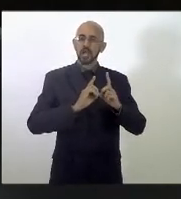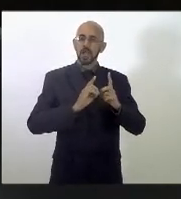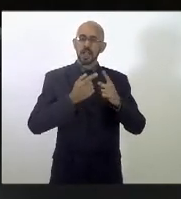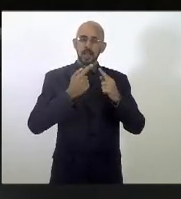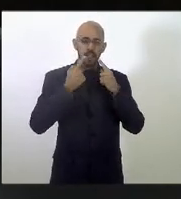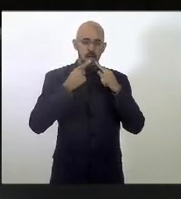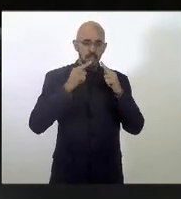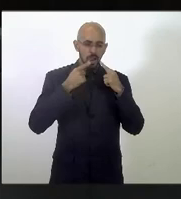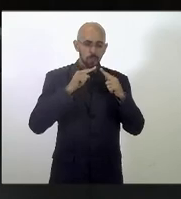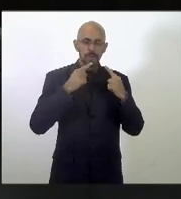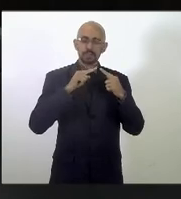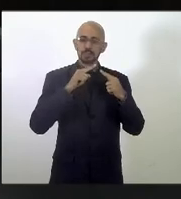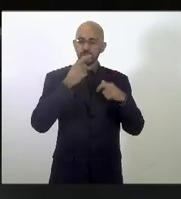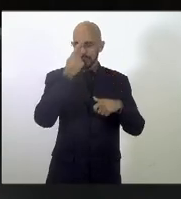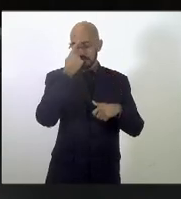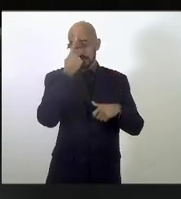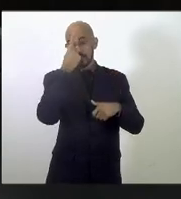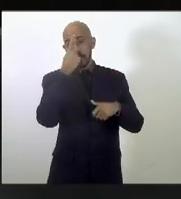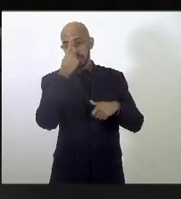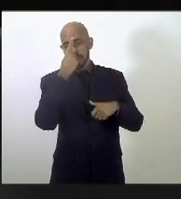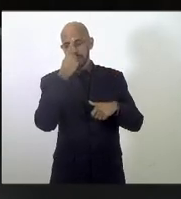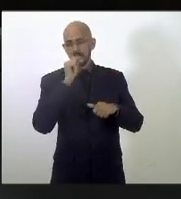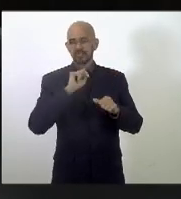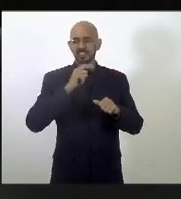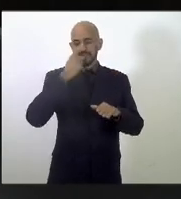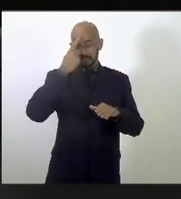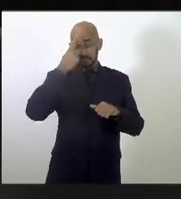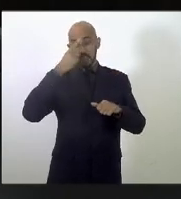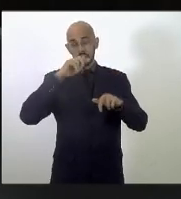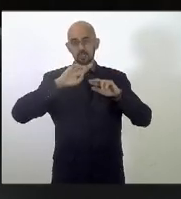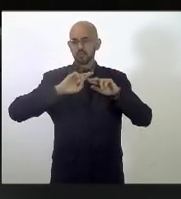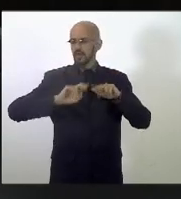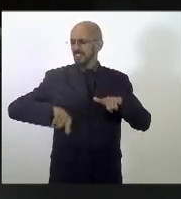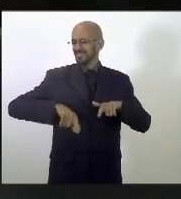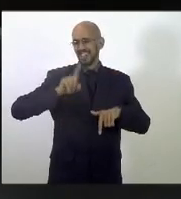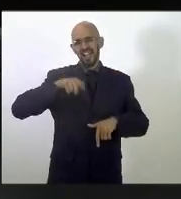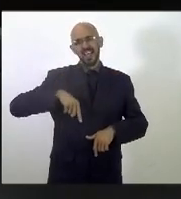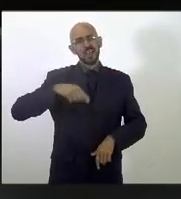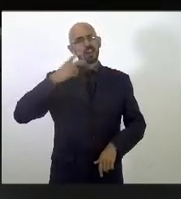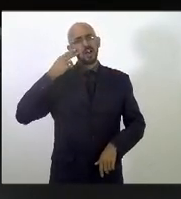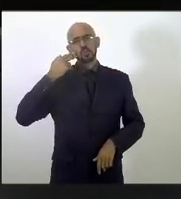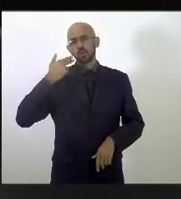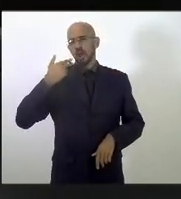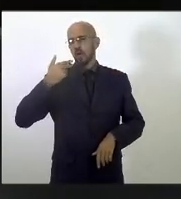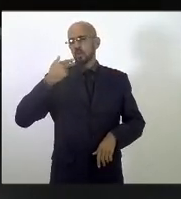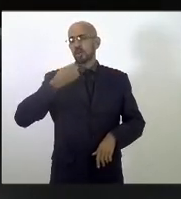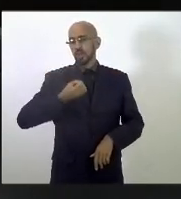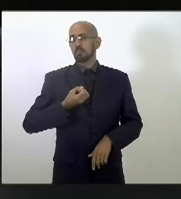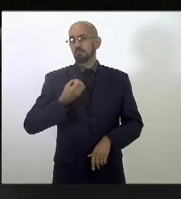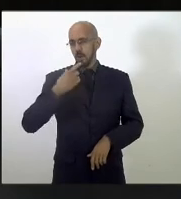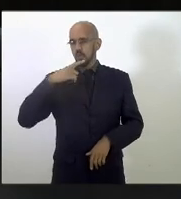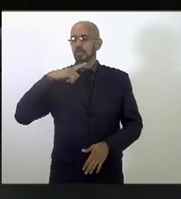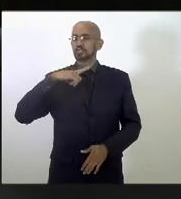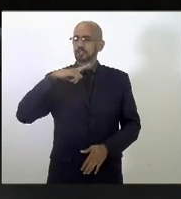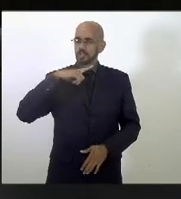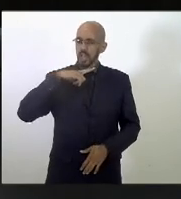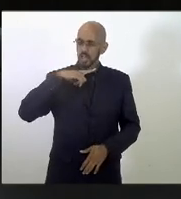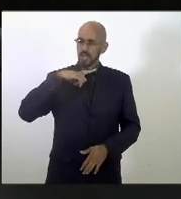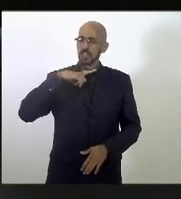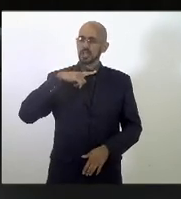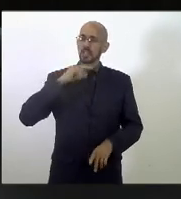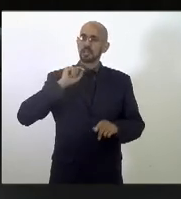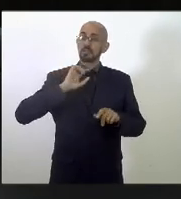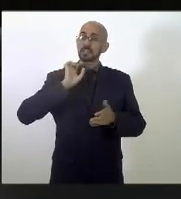a cada ideia, divergências são naturais, teremos sempre, e que bom que as temos. Mas que